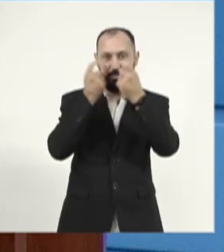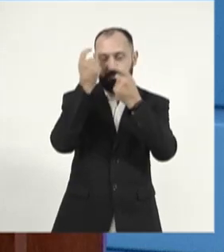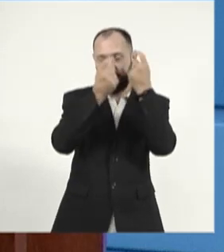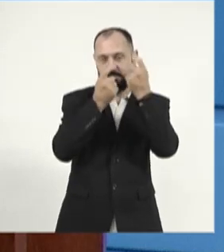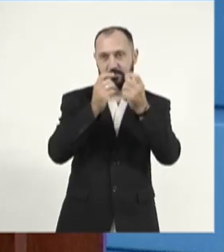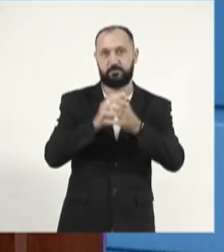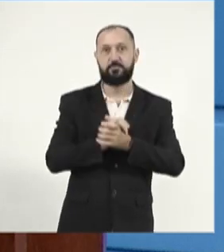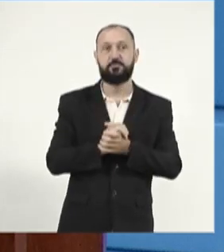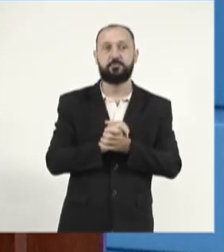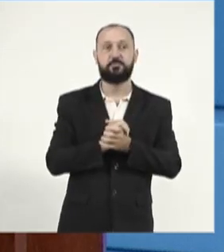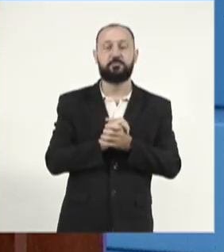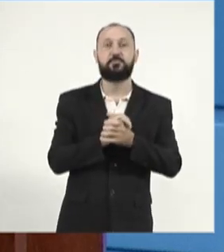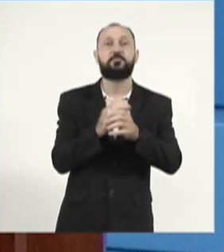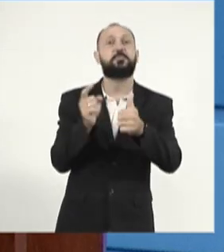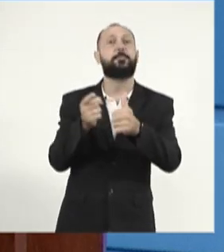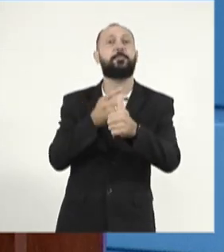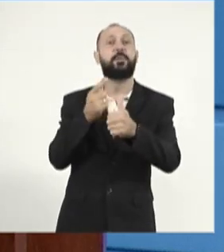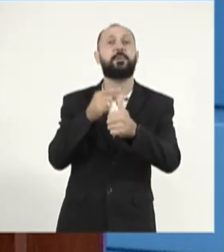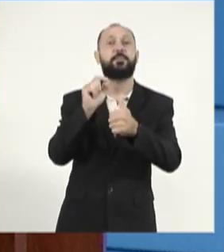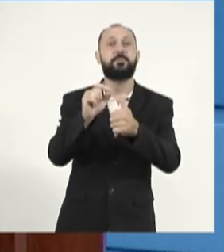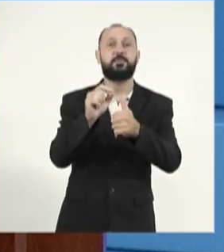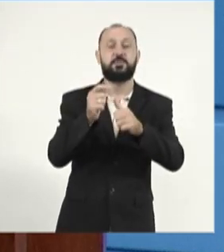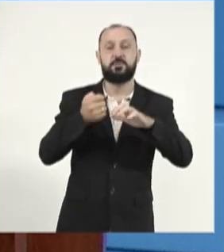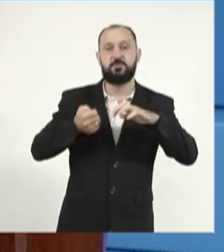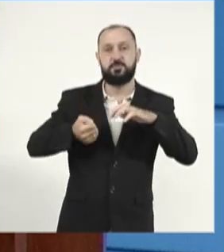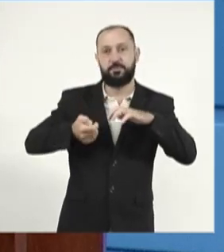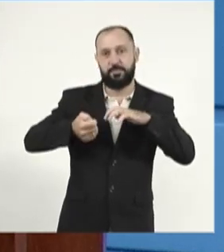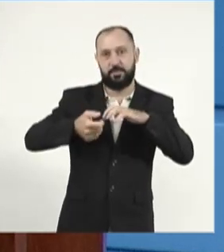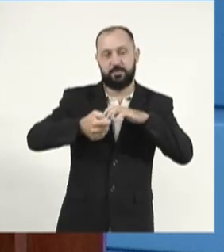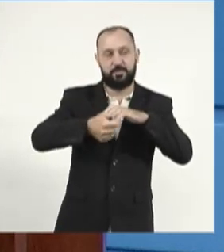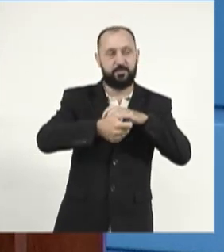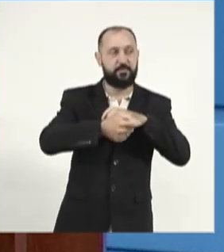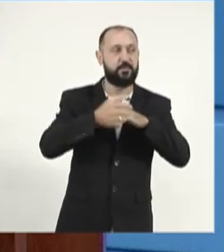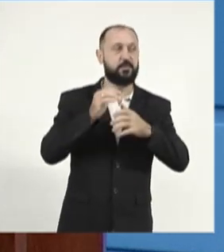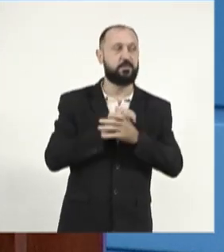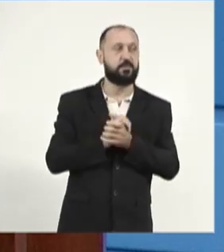muito grande. Primeiro, sobre as fake news.